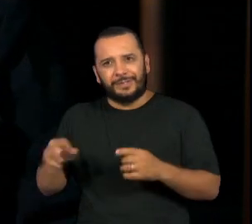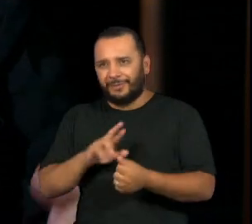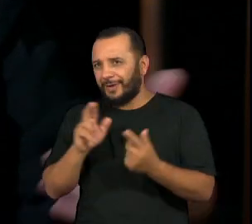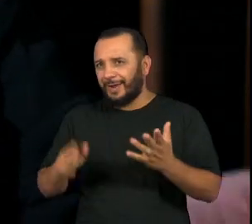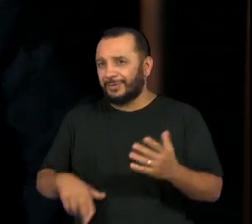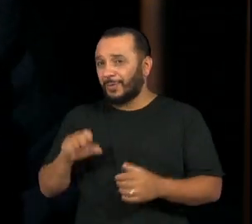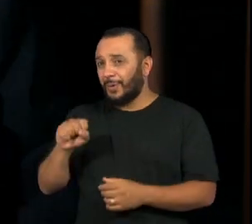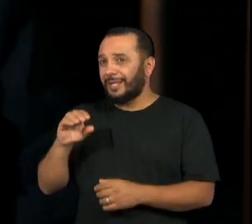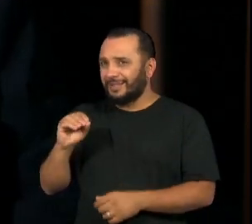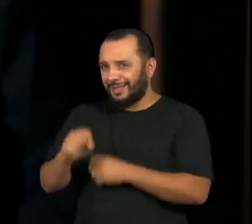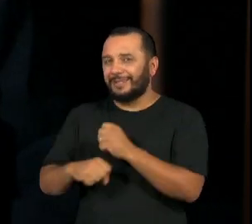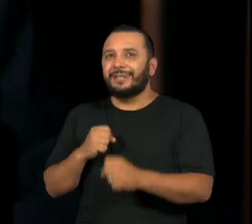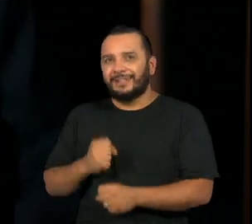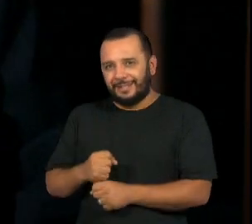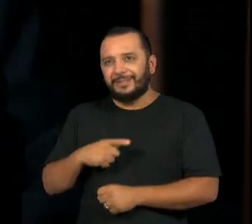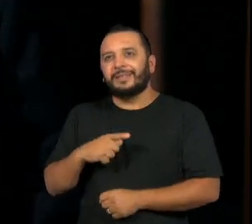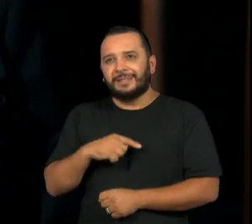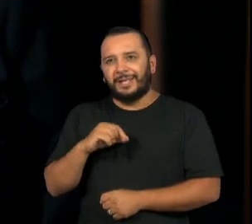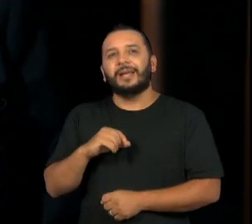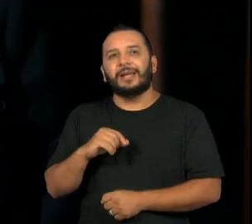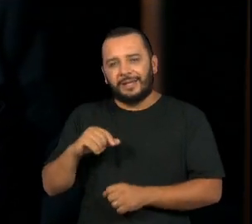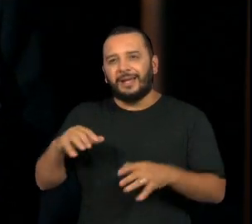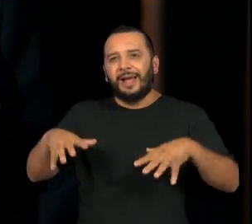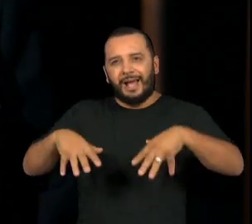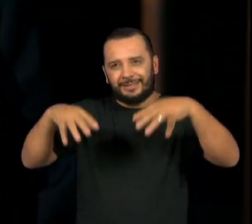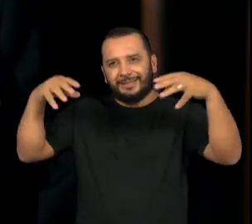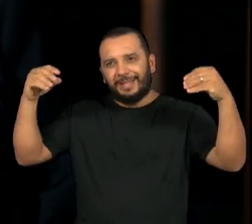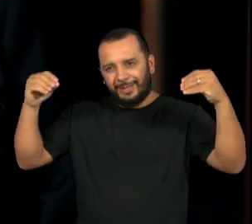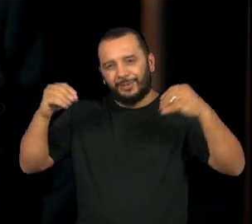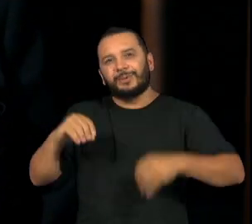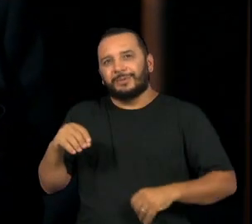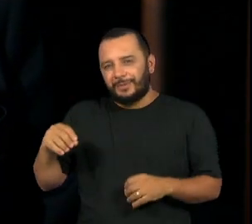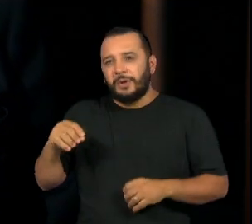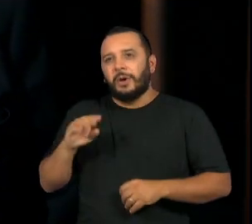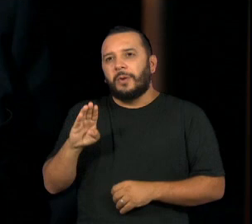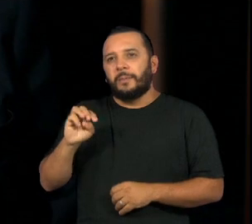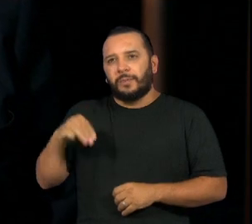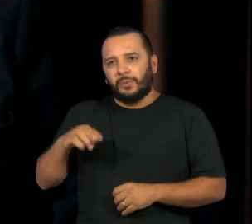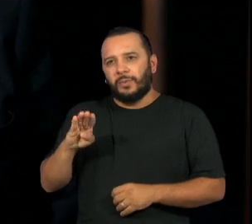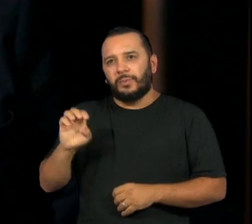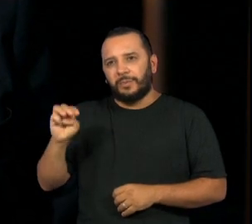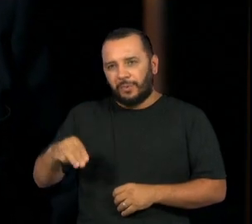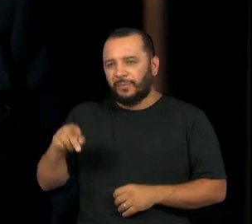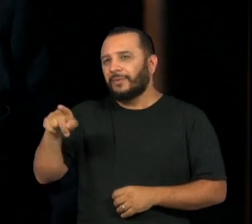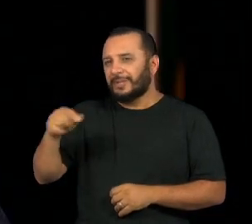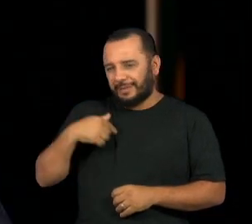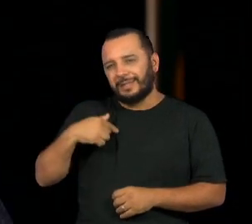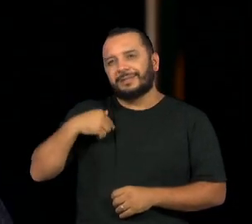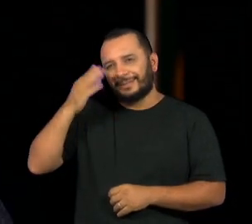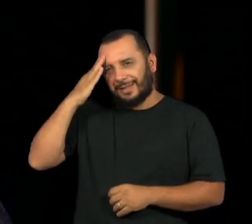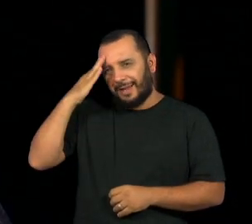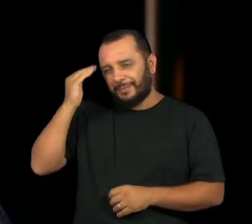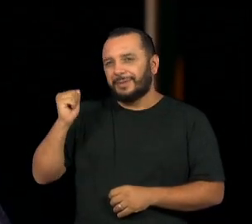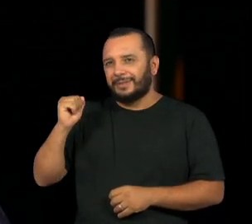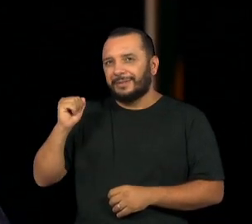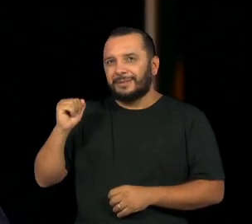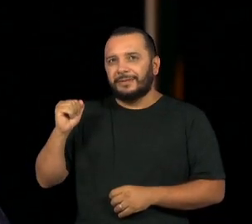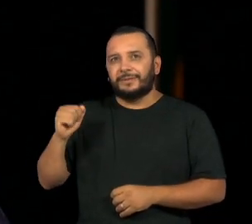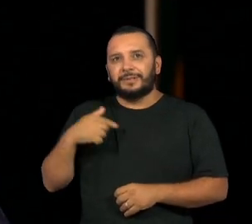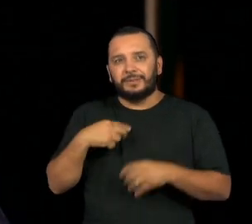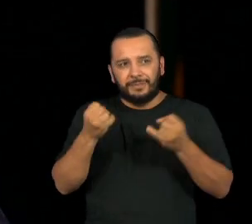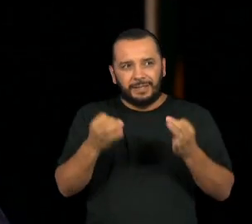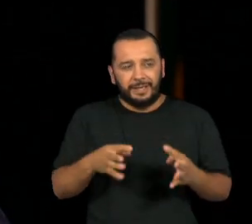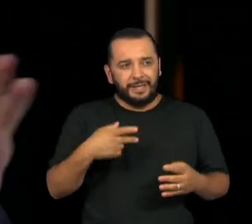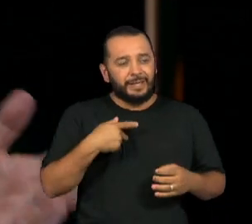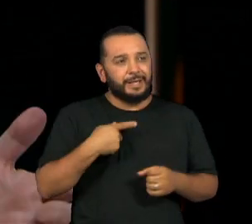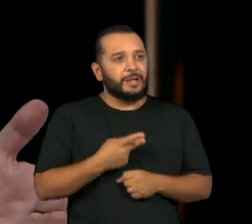anos vai ter o bum, bum, bum. Vai ter no alfinetes, não sei tecnologicamente como é que vai ser. Vamos falar desse prêmio que você